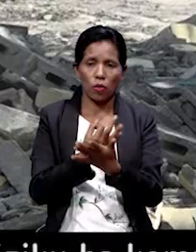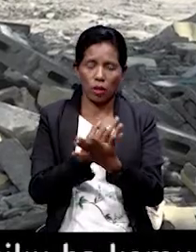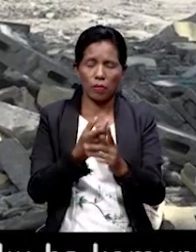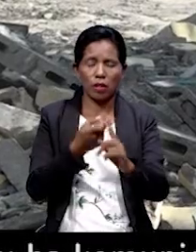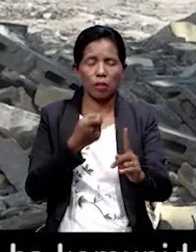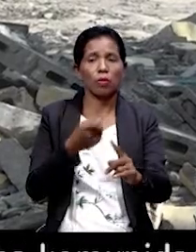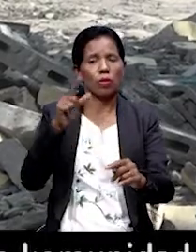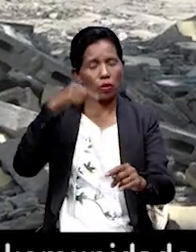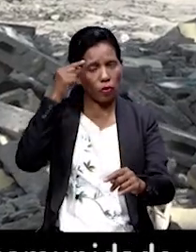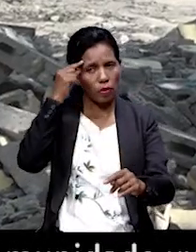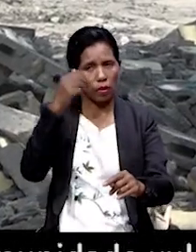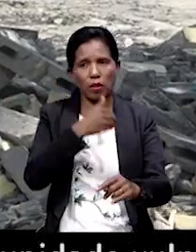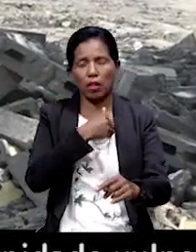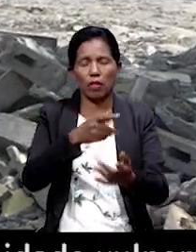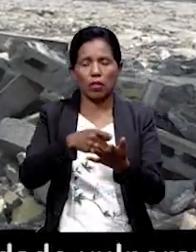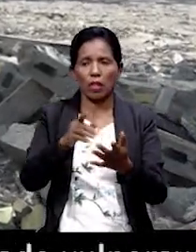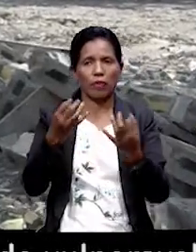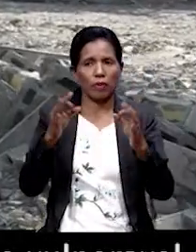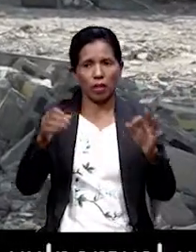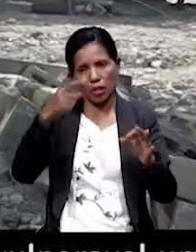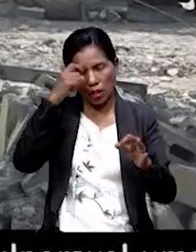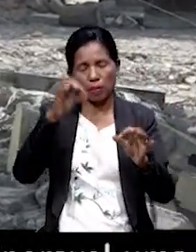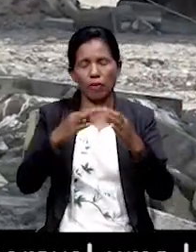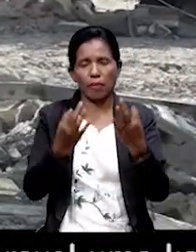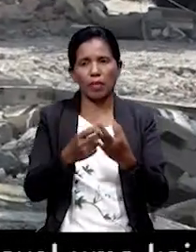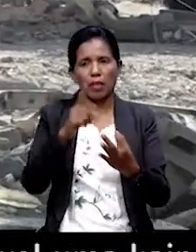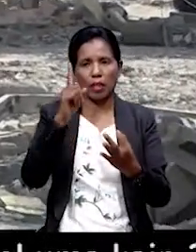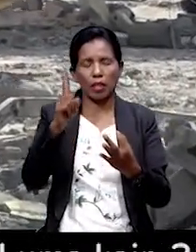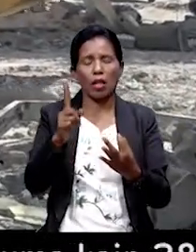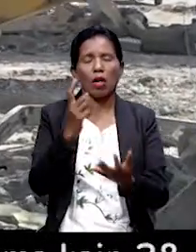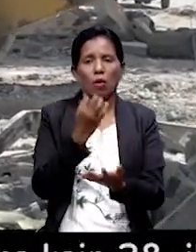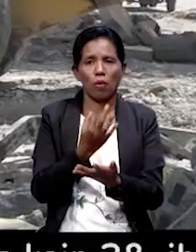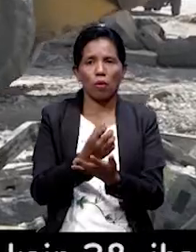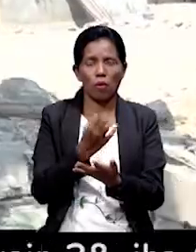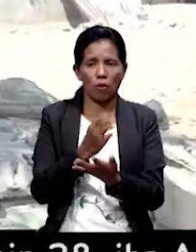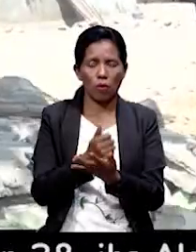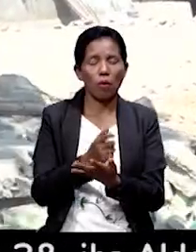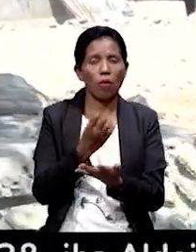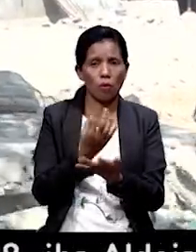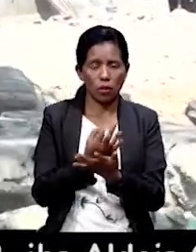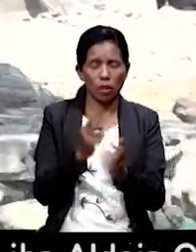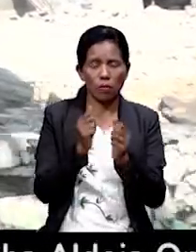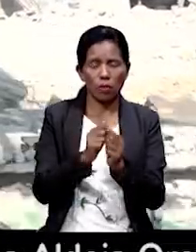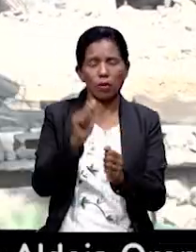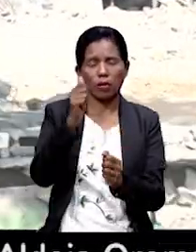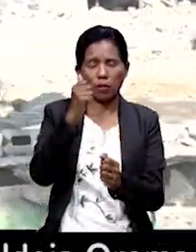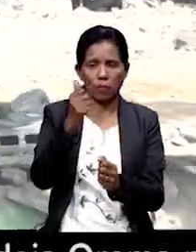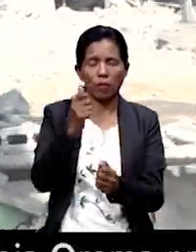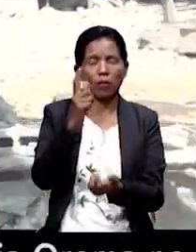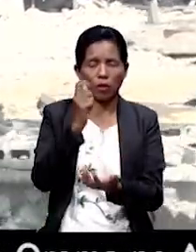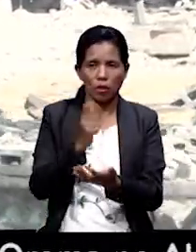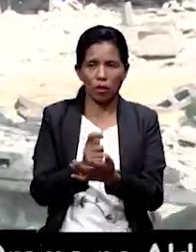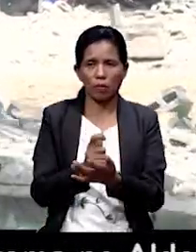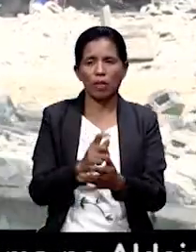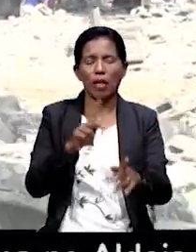Obras Públicas, se dá o tamba uma kain ida hetan dolar americano rihun sanulo mai be governo foi selu rihun sia no